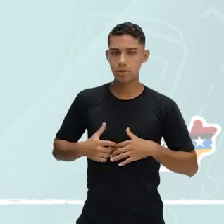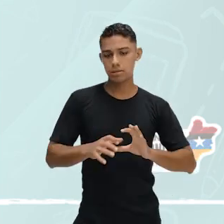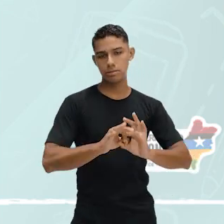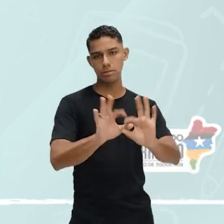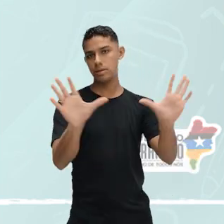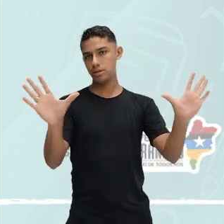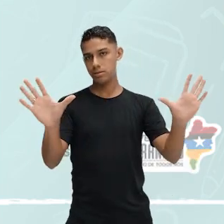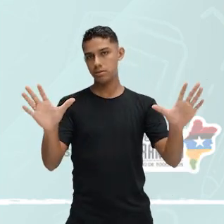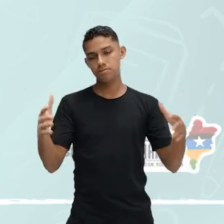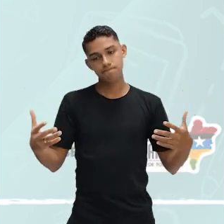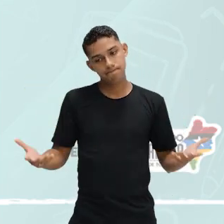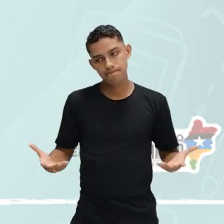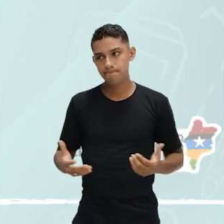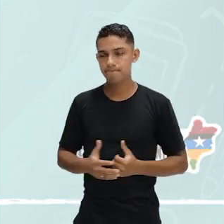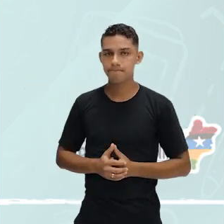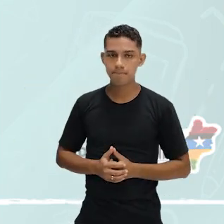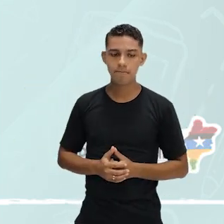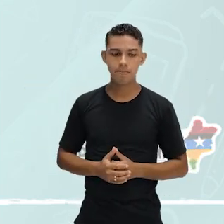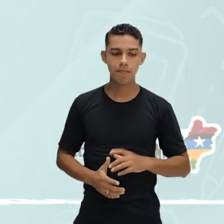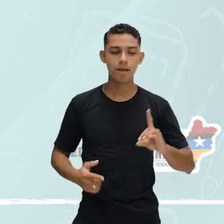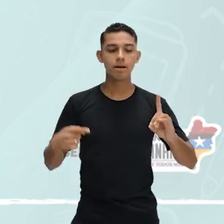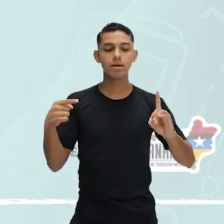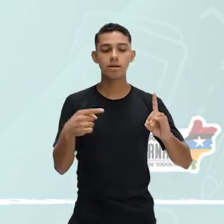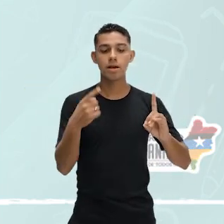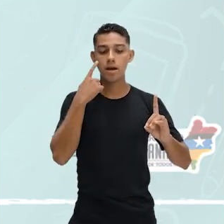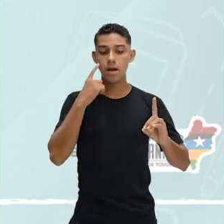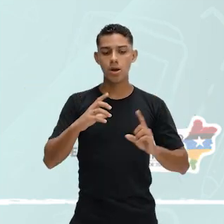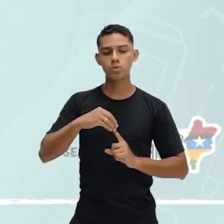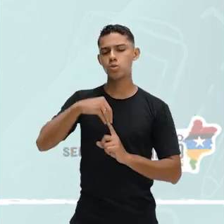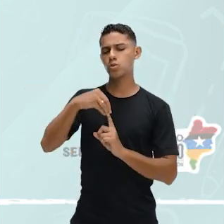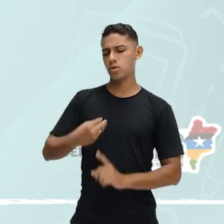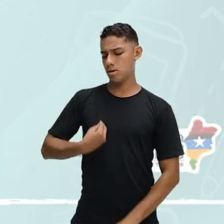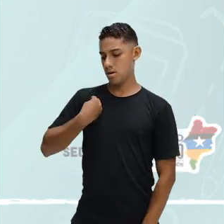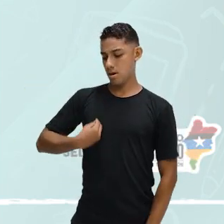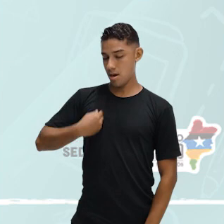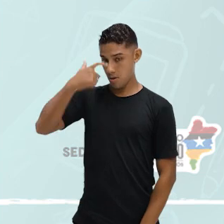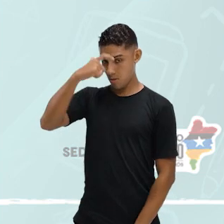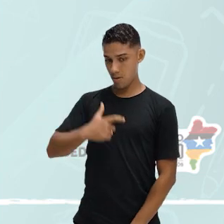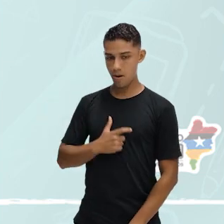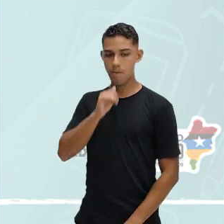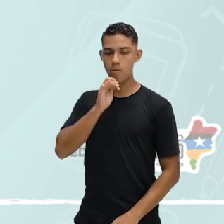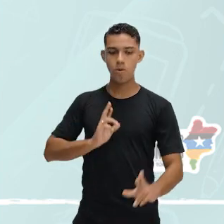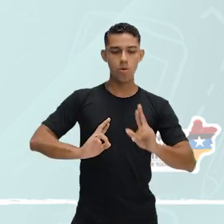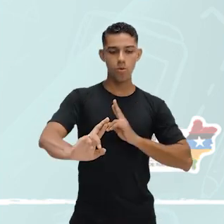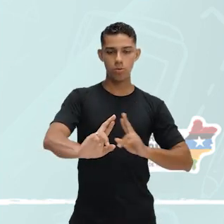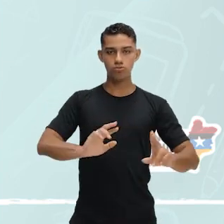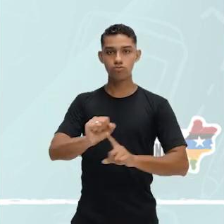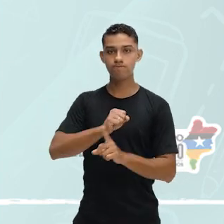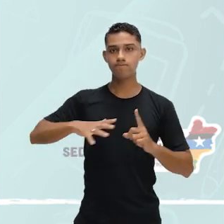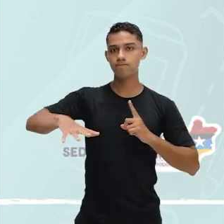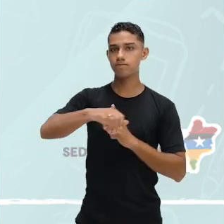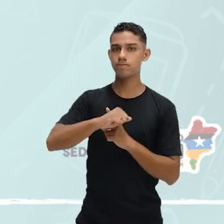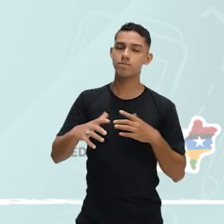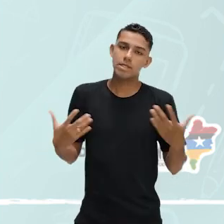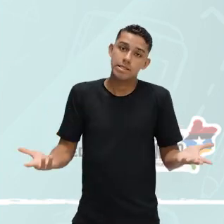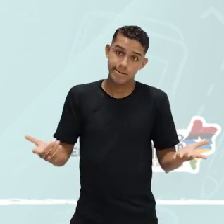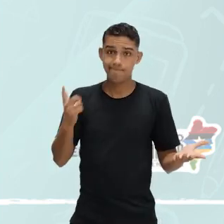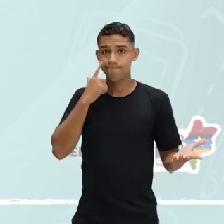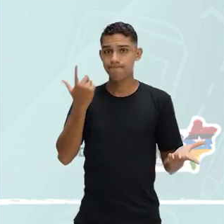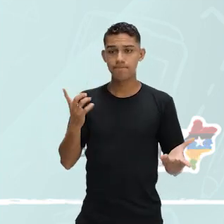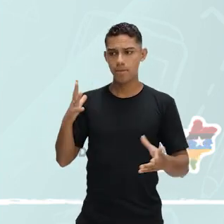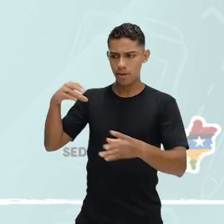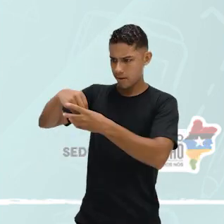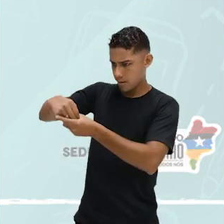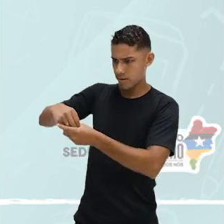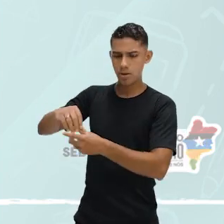livre. Letra D. Era o único ser do planeta capaz de manter relações sociais? Bom, necessariamente isso aqui não se